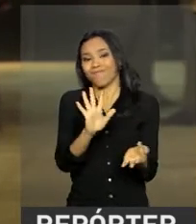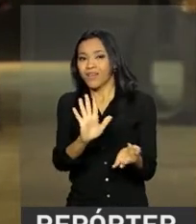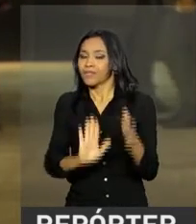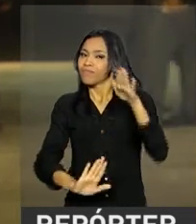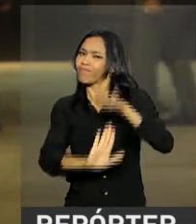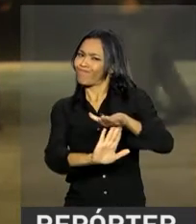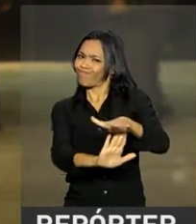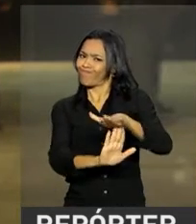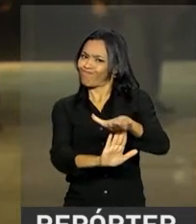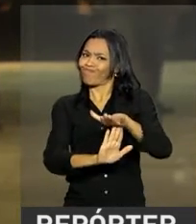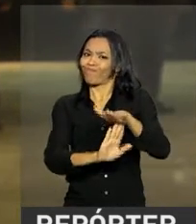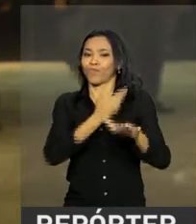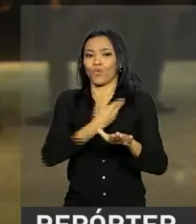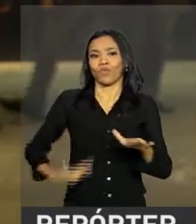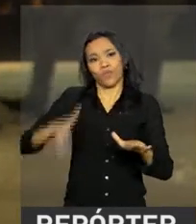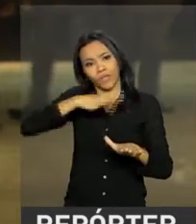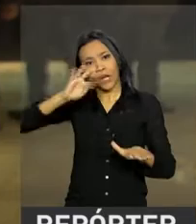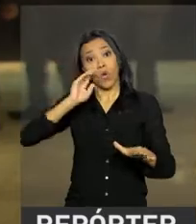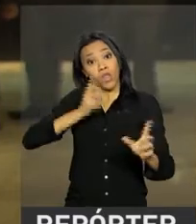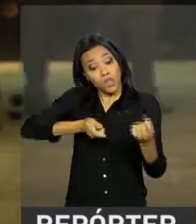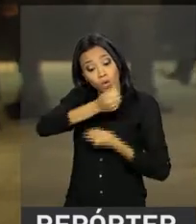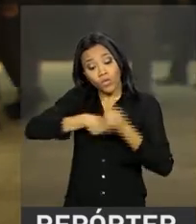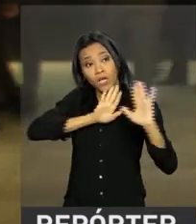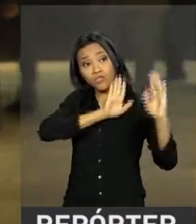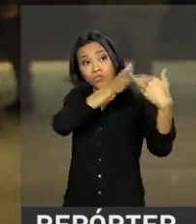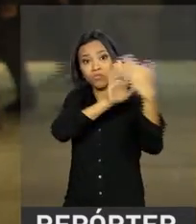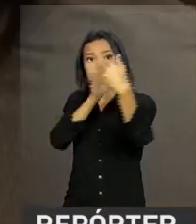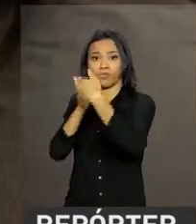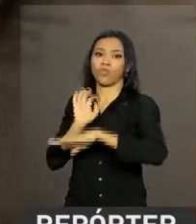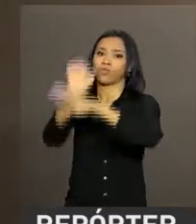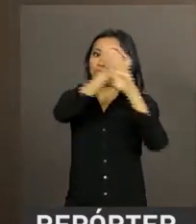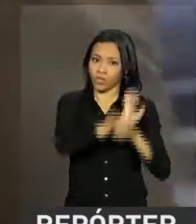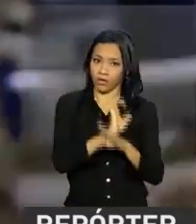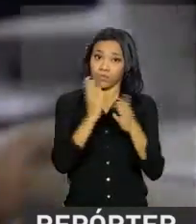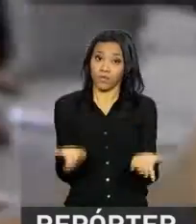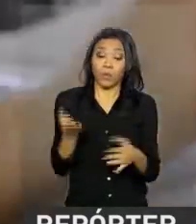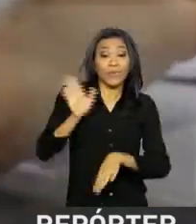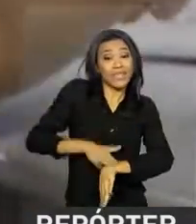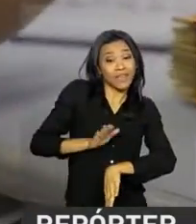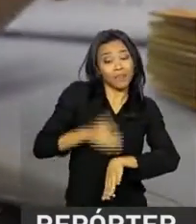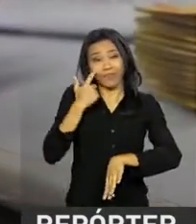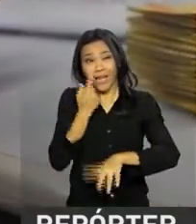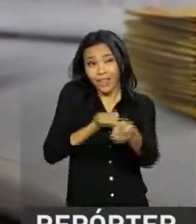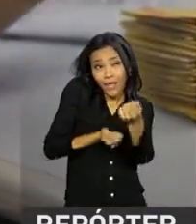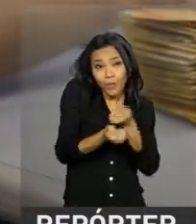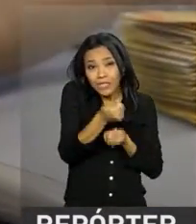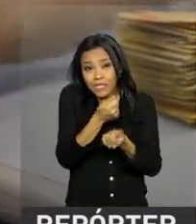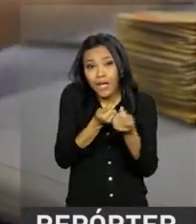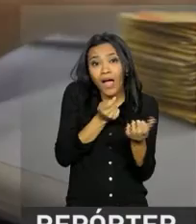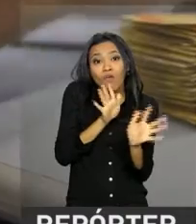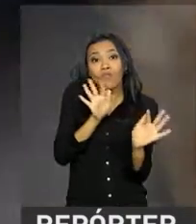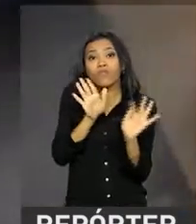que o governo federal negociar se directamente à questão com os estados o tempo para se chegar a um acordo termina na próxima